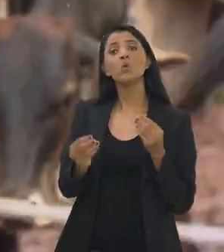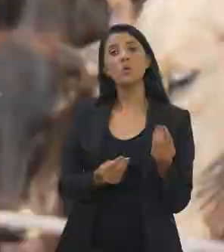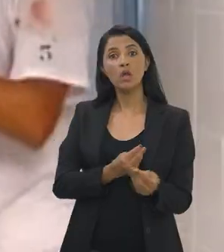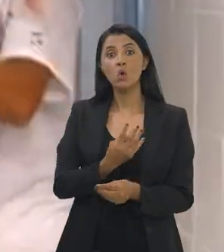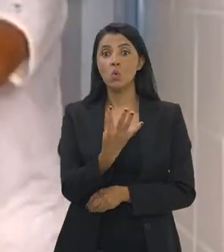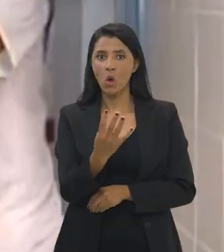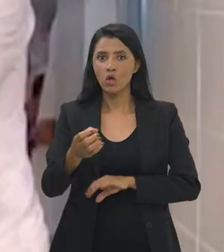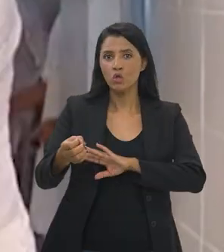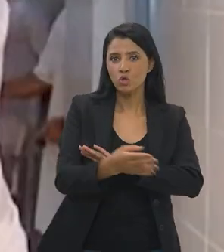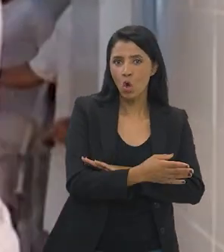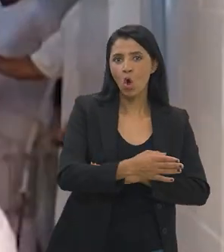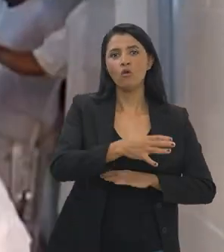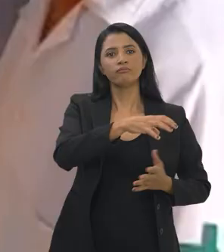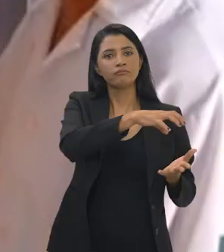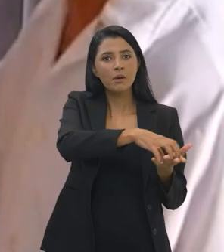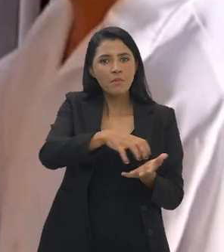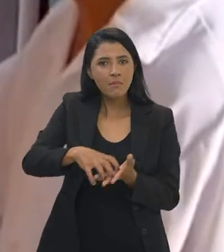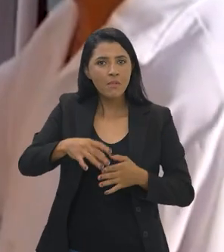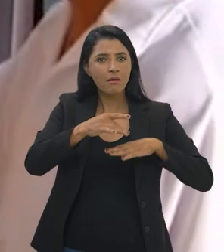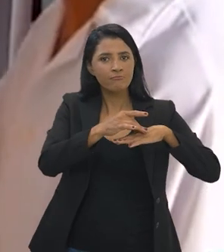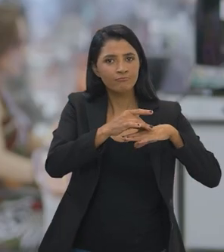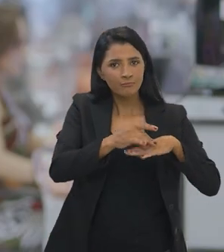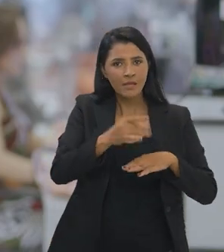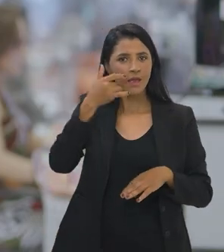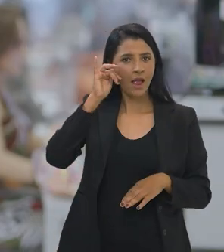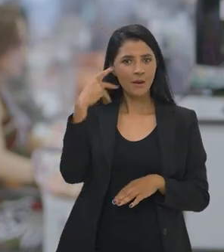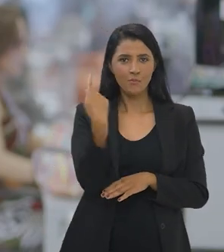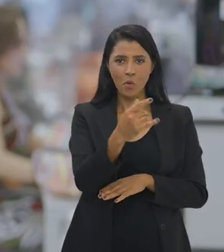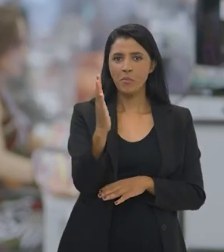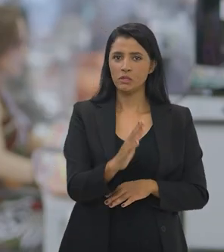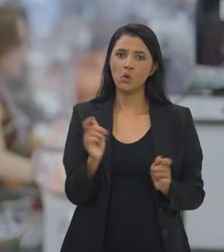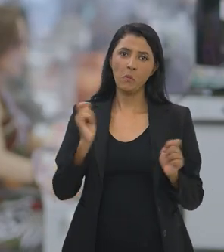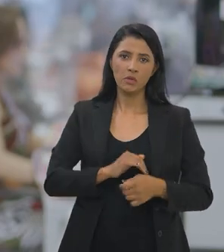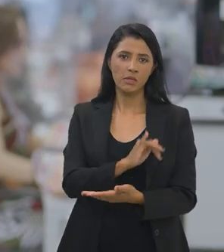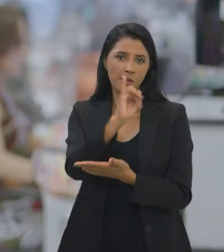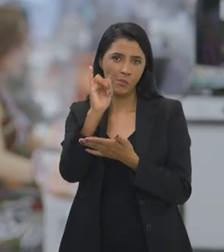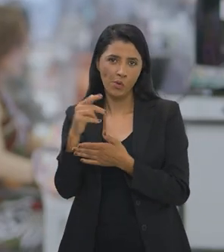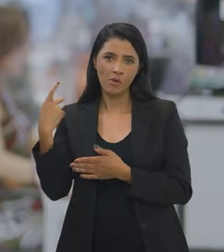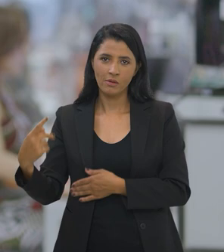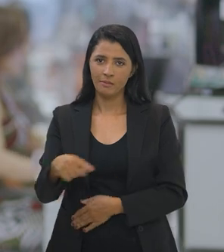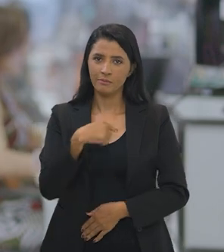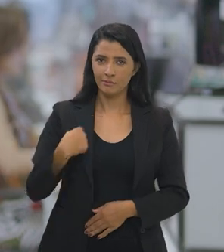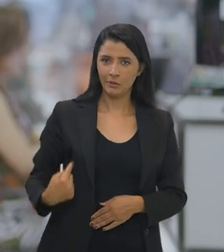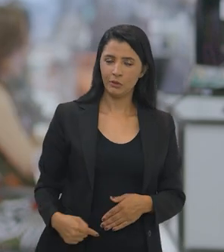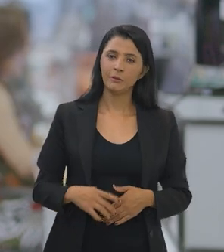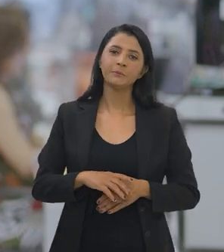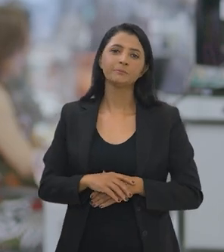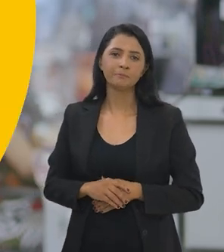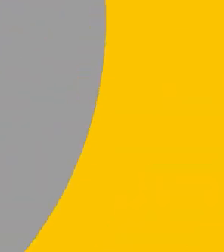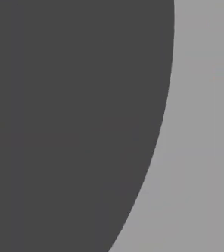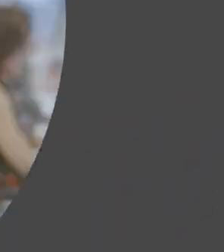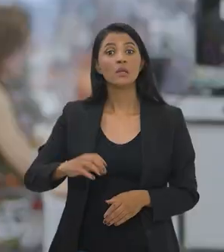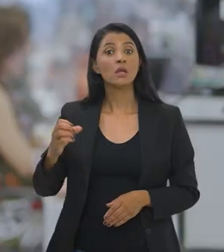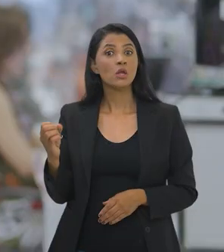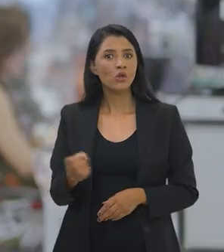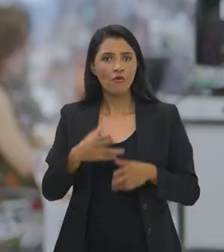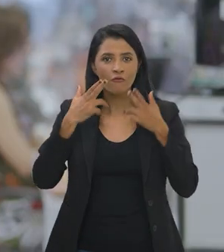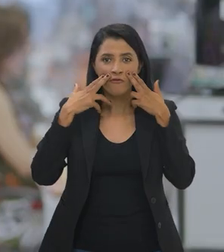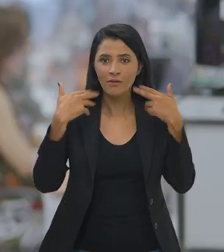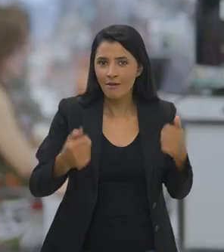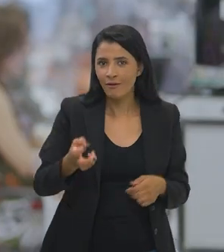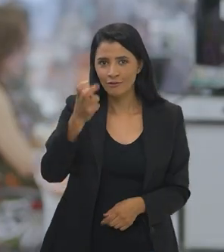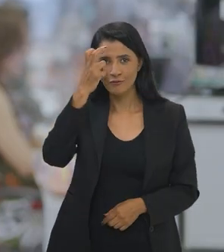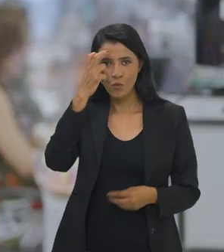do embargo, 4 novas plantas frigoríficas do Brasil poderão exportar para o país asiático.